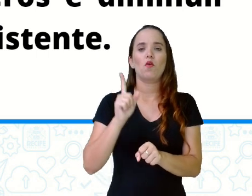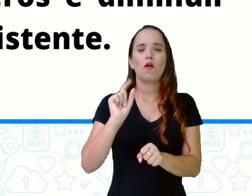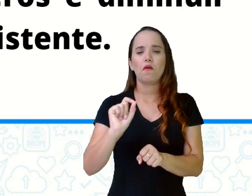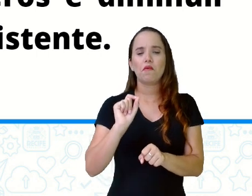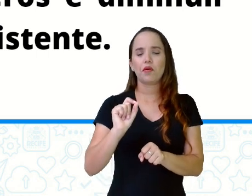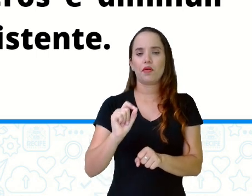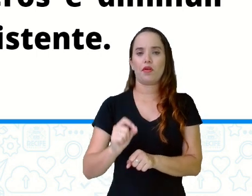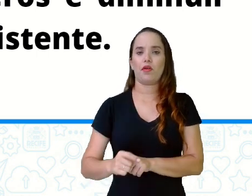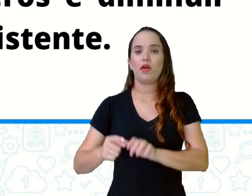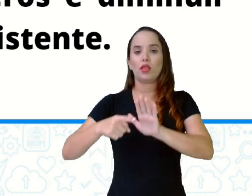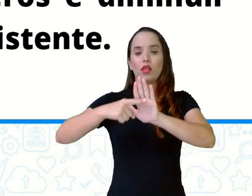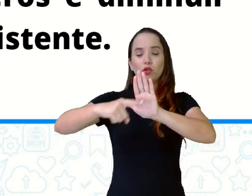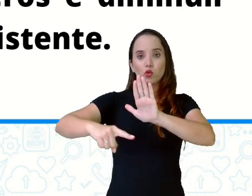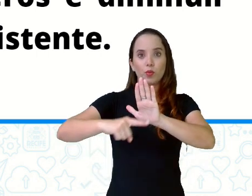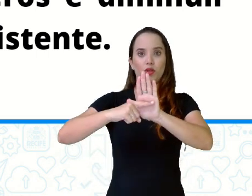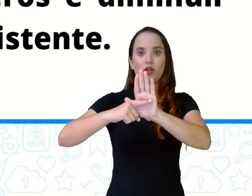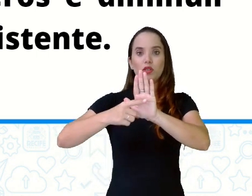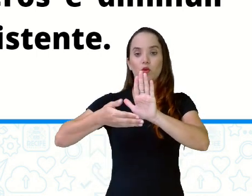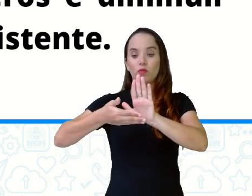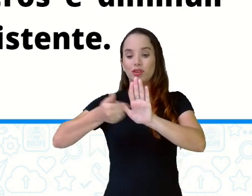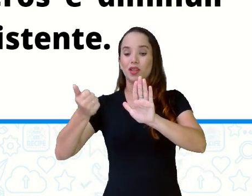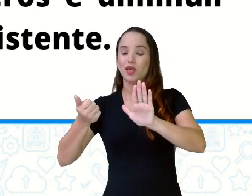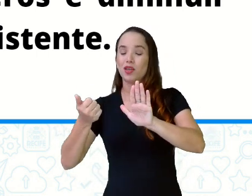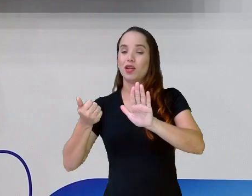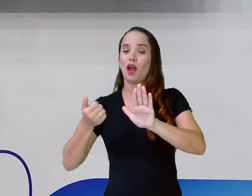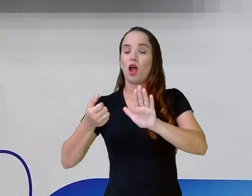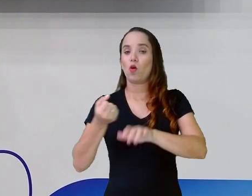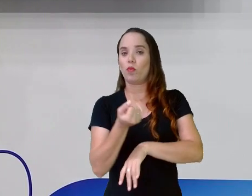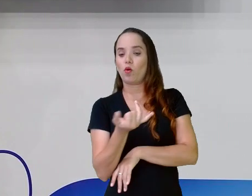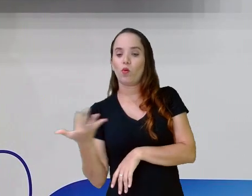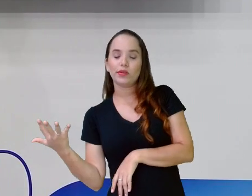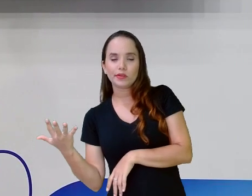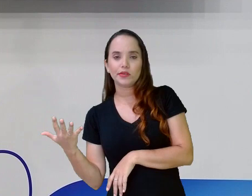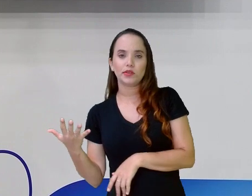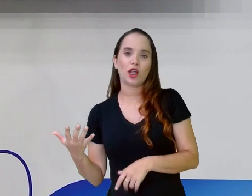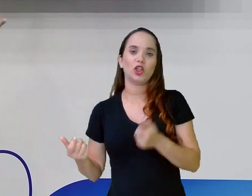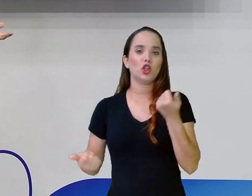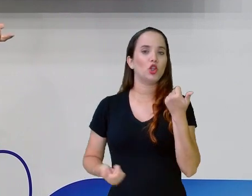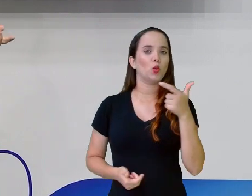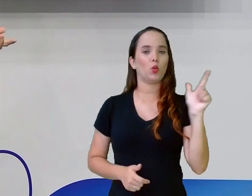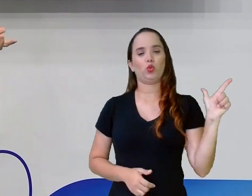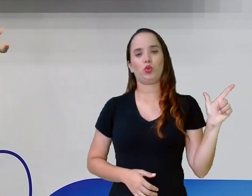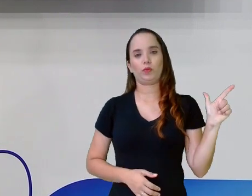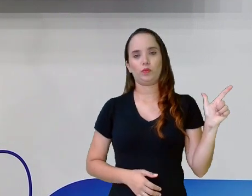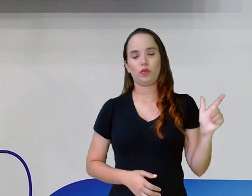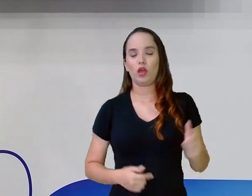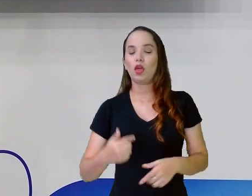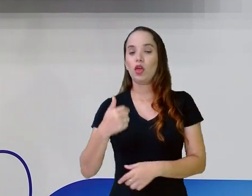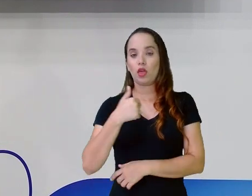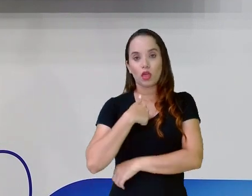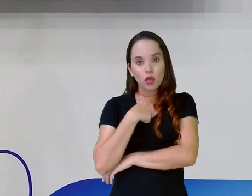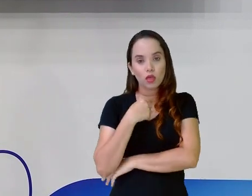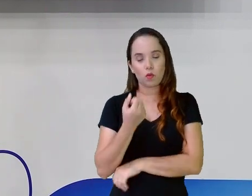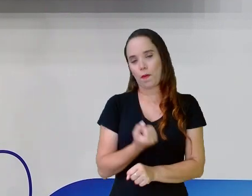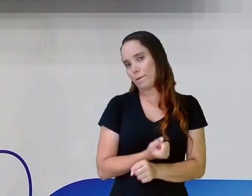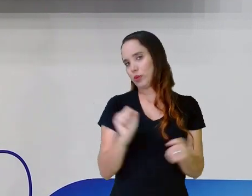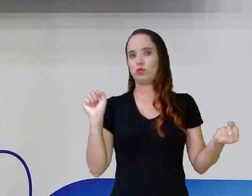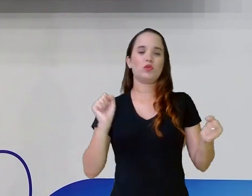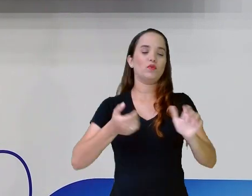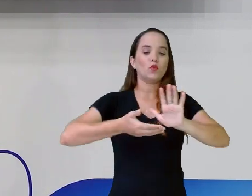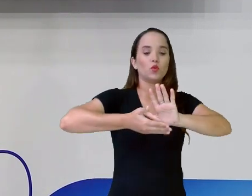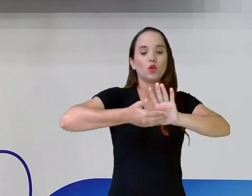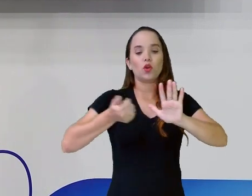diminuir certa quantia de outra já existente. Eu não posso, como eu tinha dito antes, eu não posso tirar